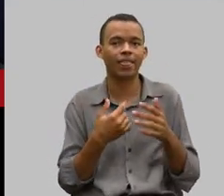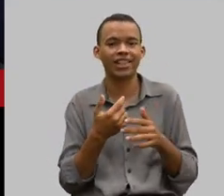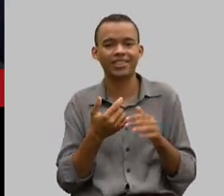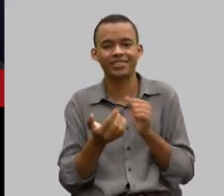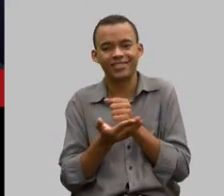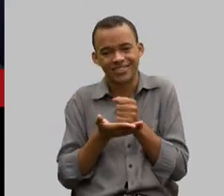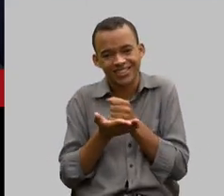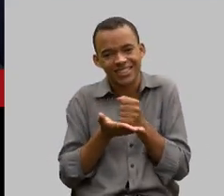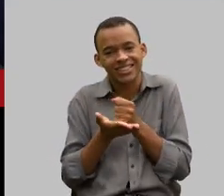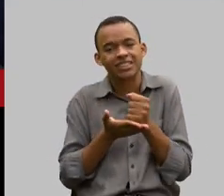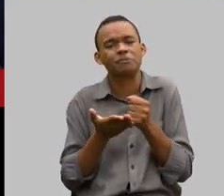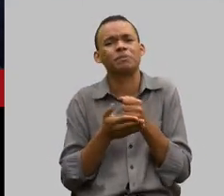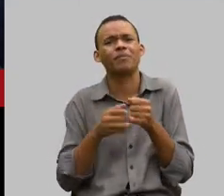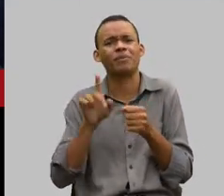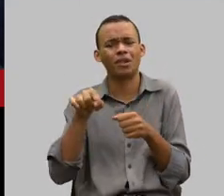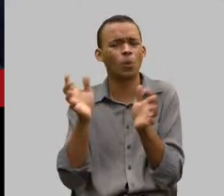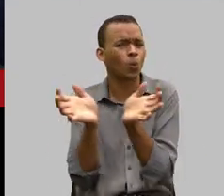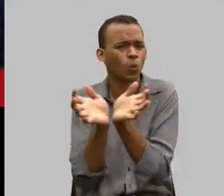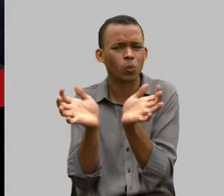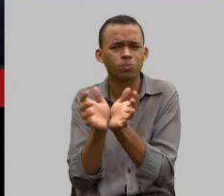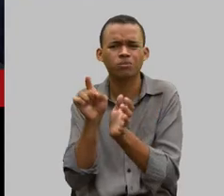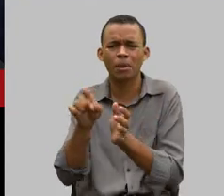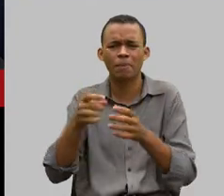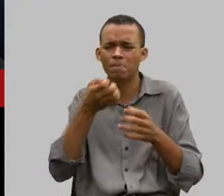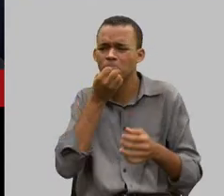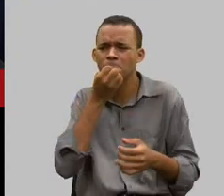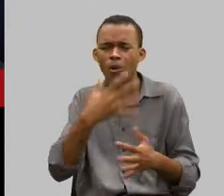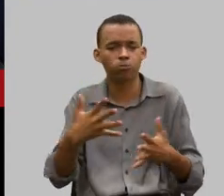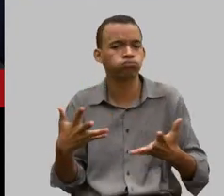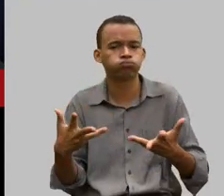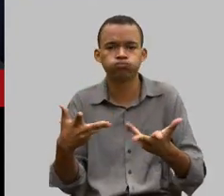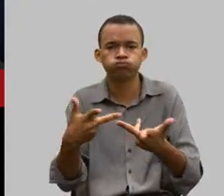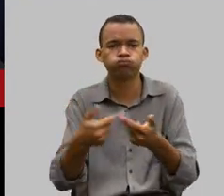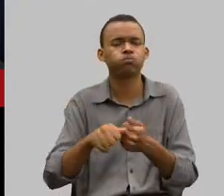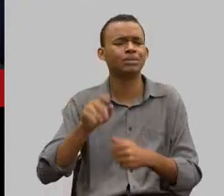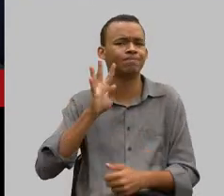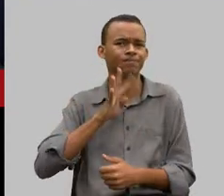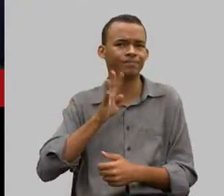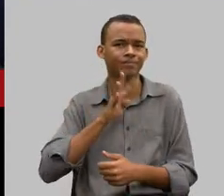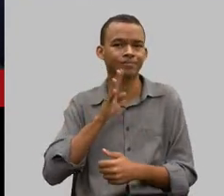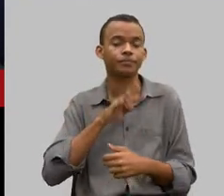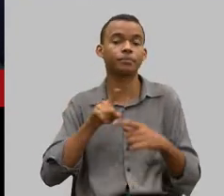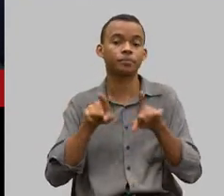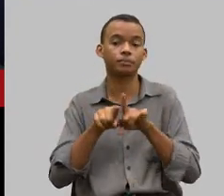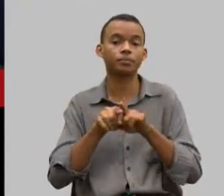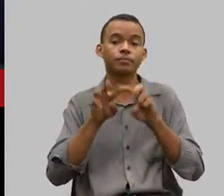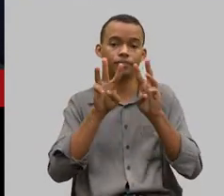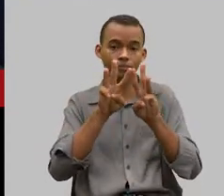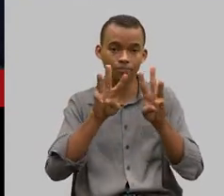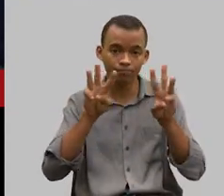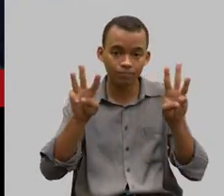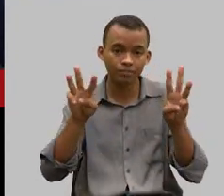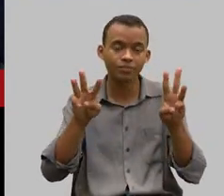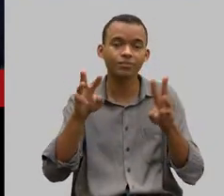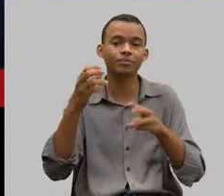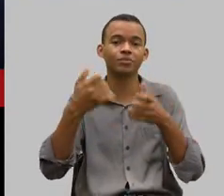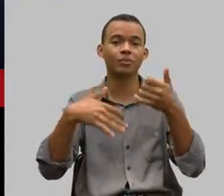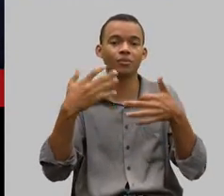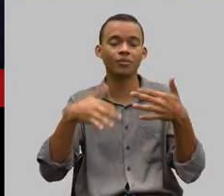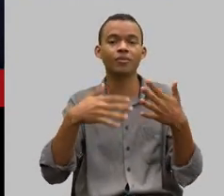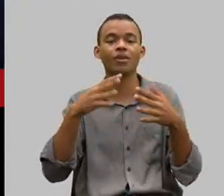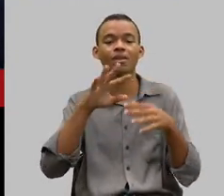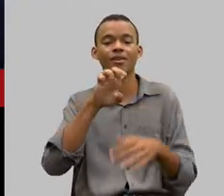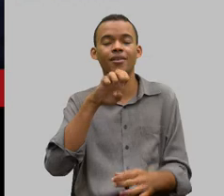mas a nossa equipe é uma equipe muito boa cara o que a gente tá fazendo é um negócio muito legal esse negócio do Portal da das emendas aí é um negócio Fantástico